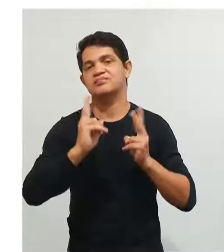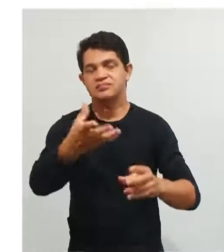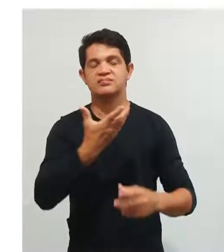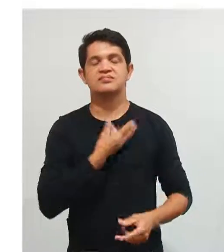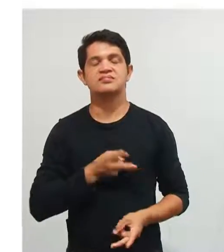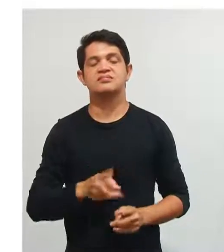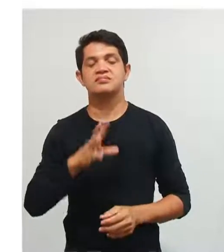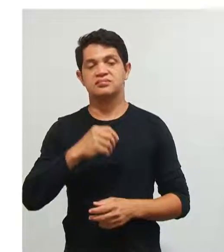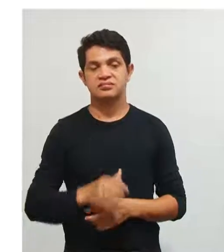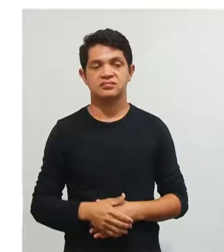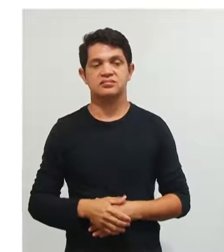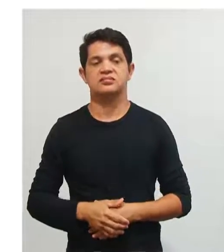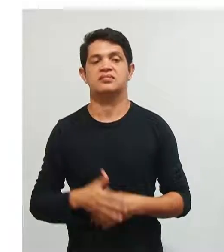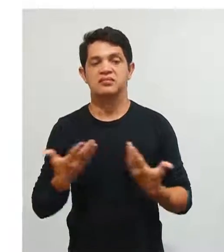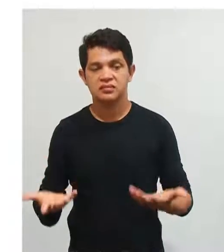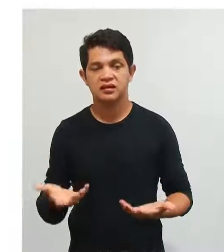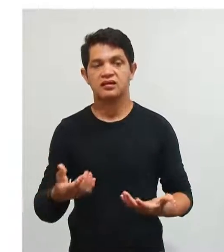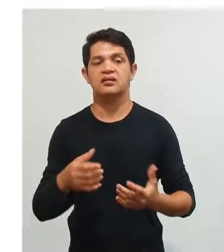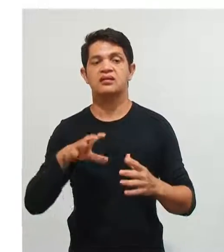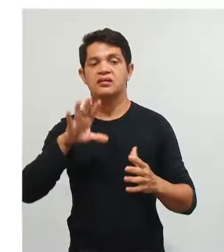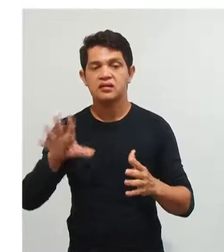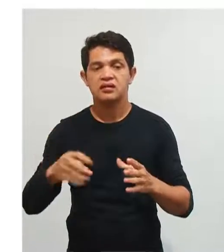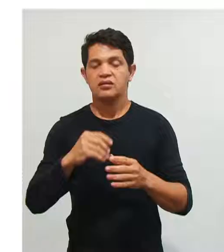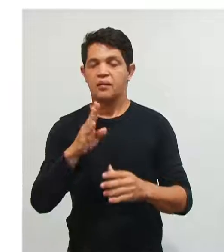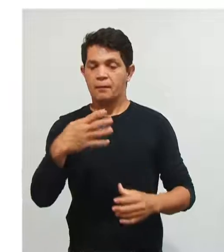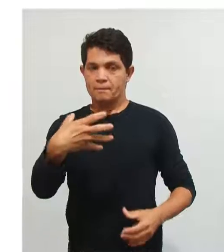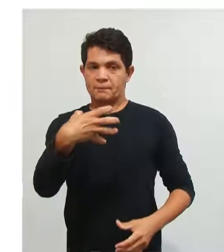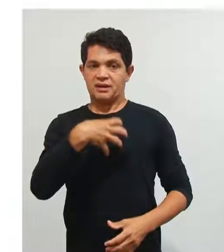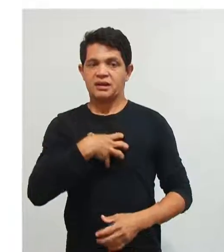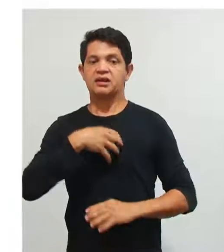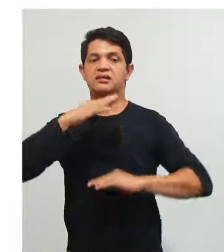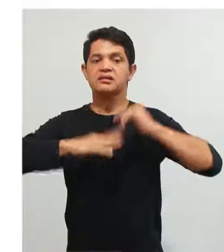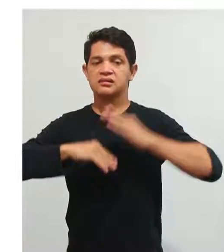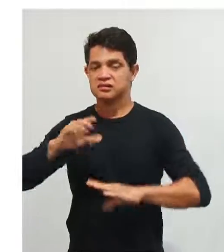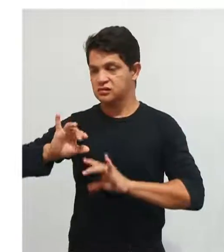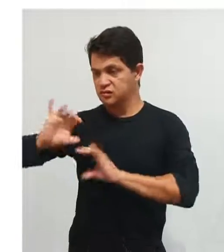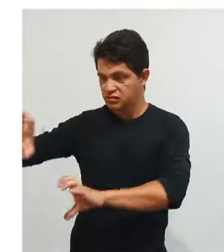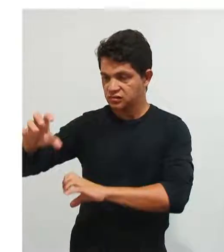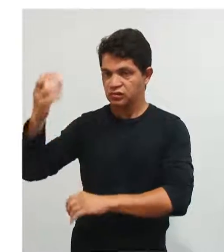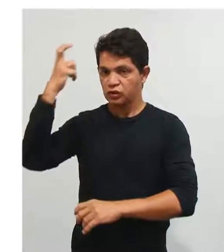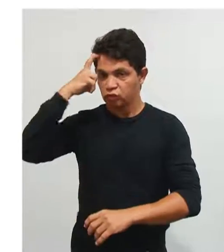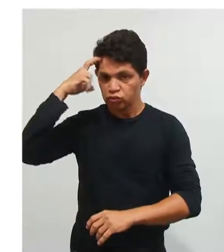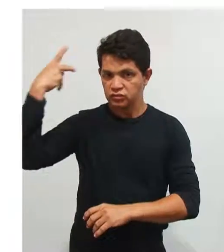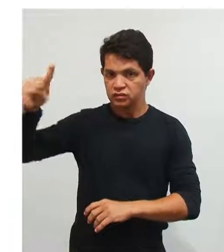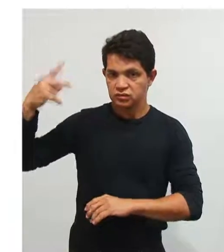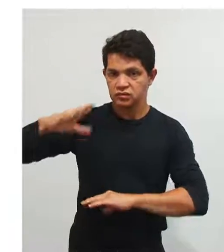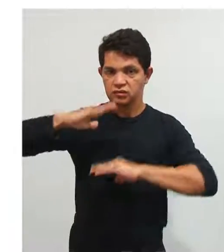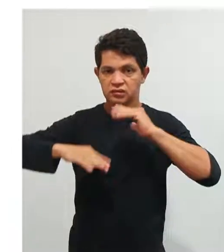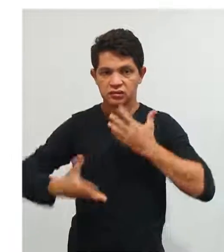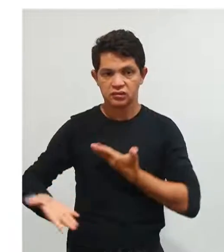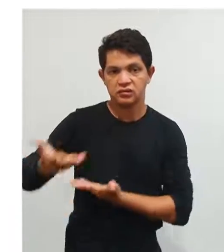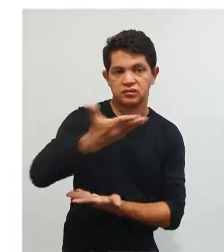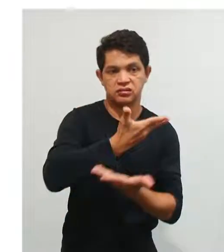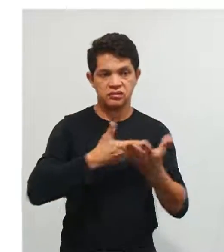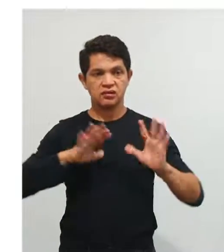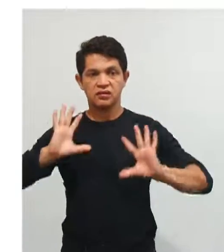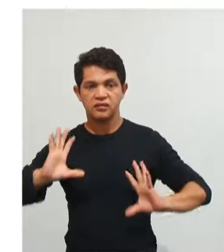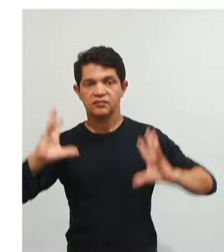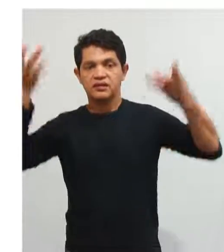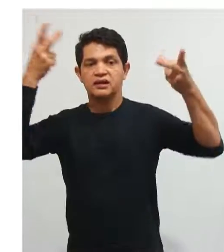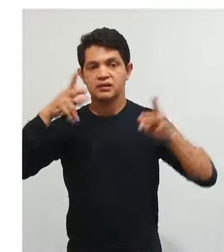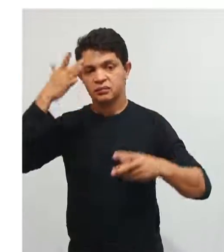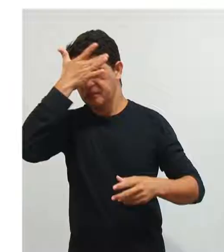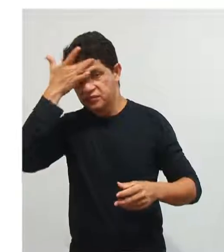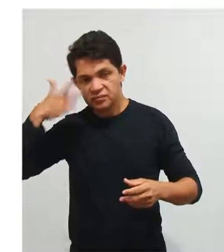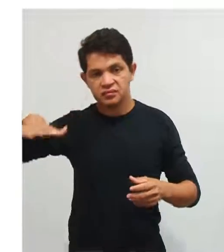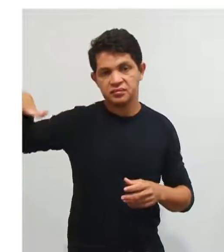Pernambuco. O frevo baiano, ou frevo elétrico, dominou as festas populares locais até o fim da década